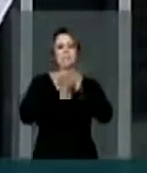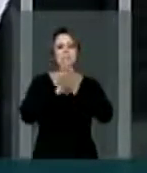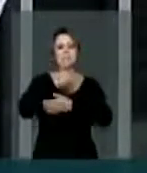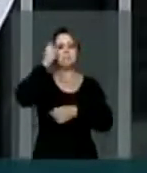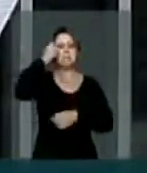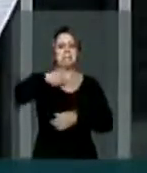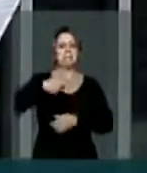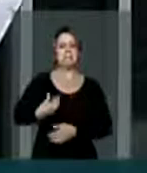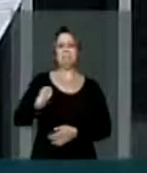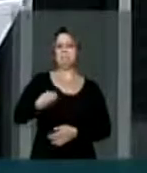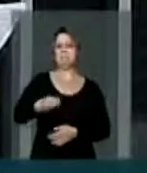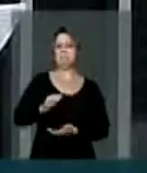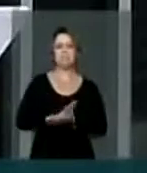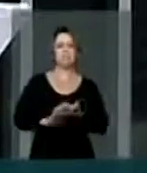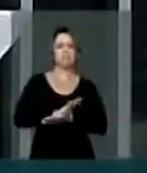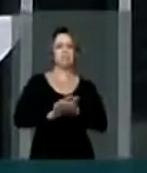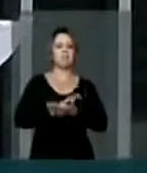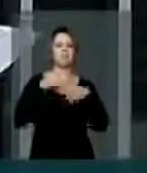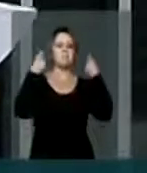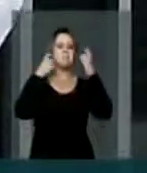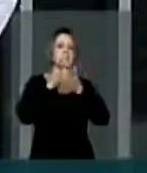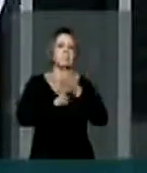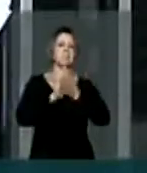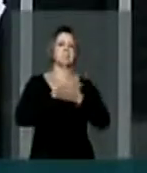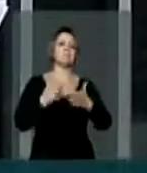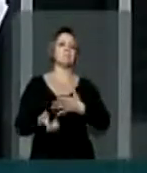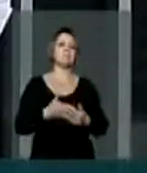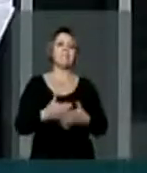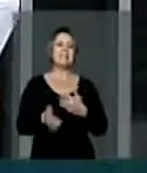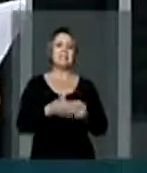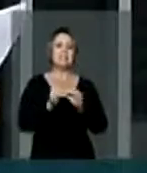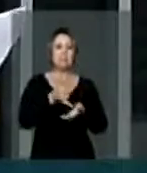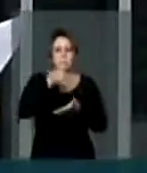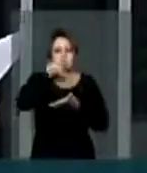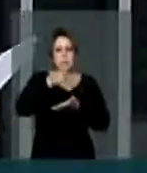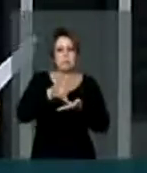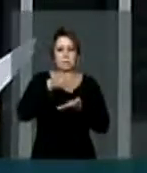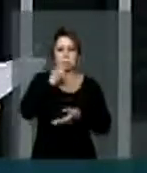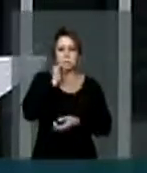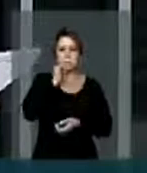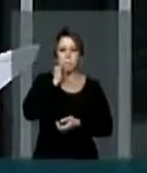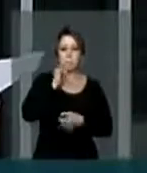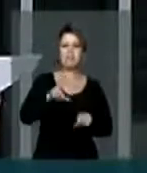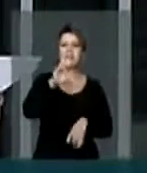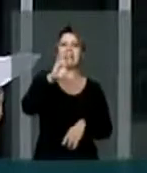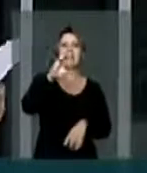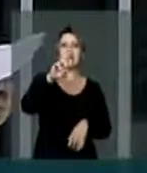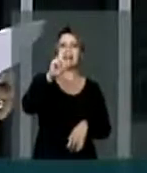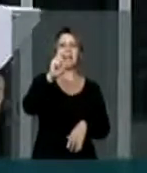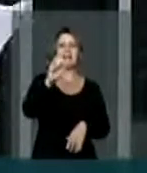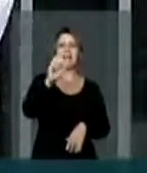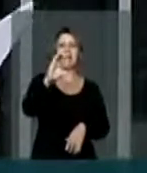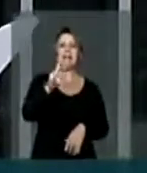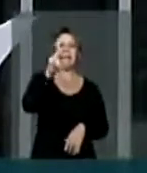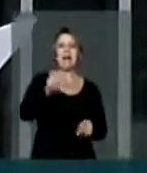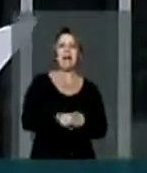interesse pela vida. Vemos diariamente os chamados zumbis do crack, usuários e viciados em